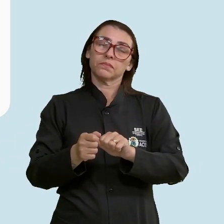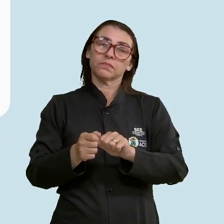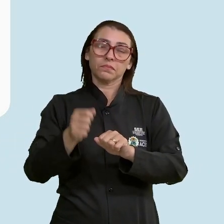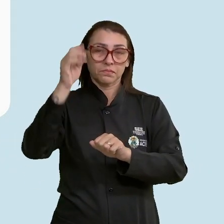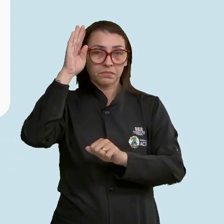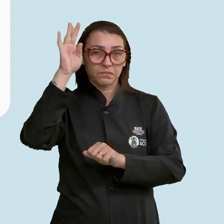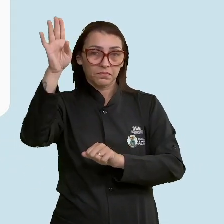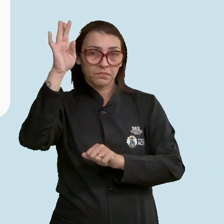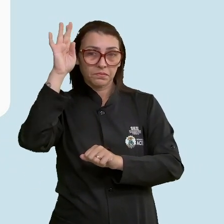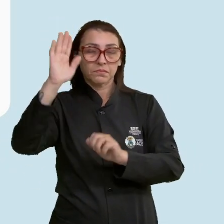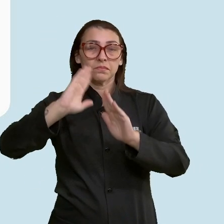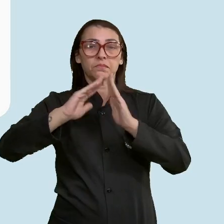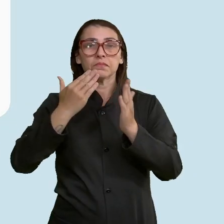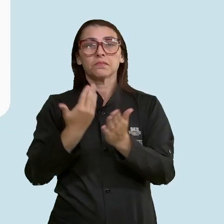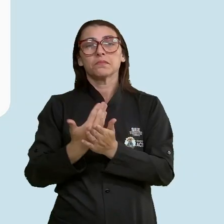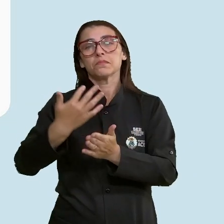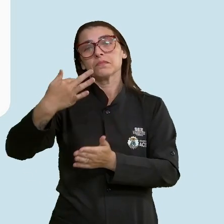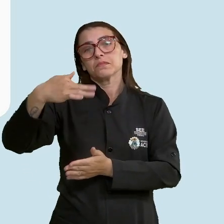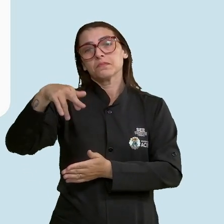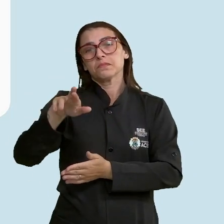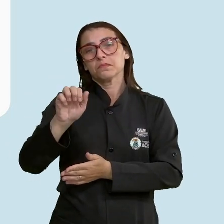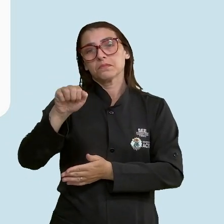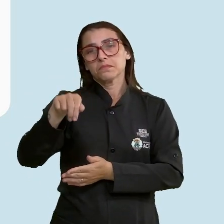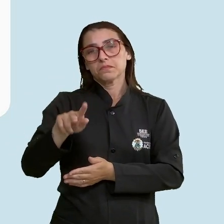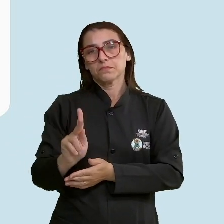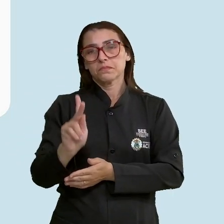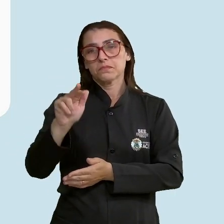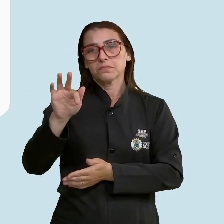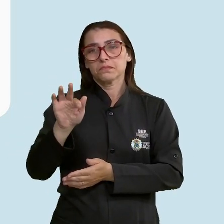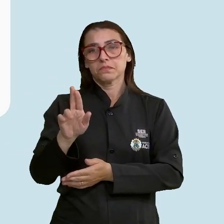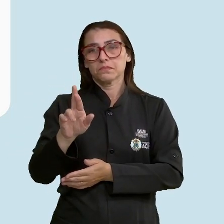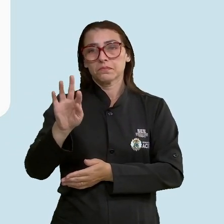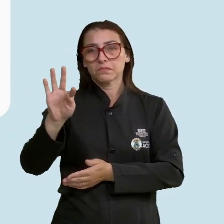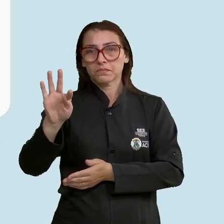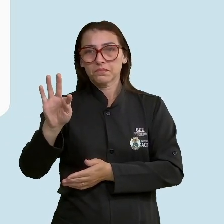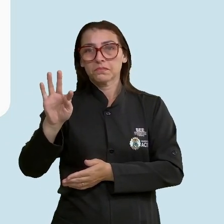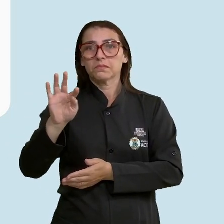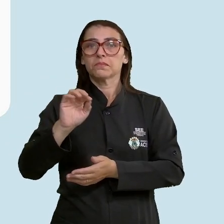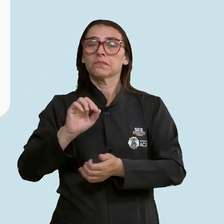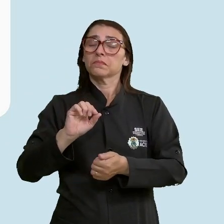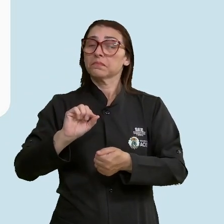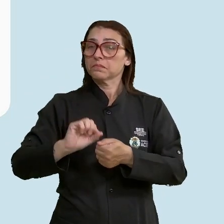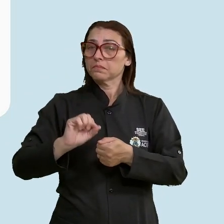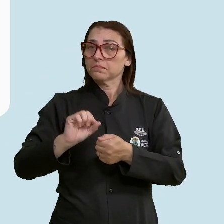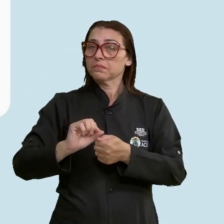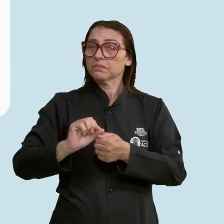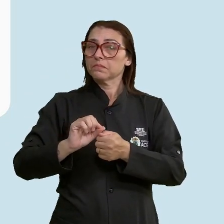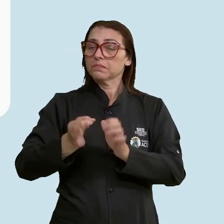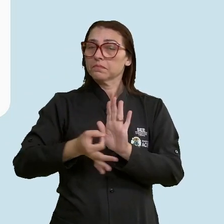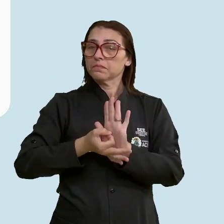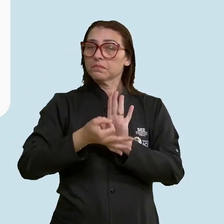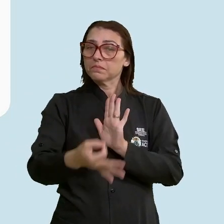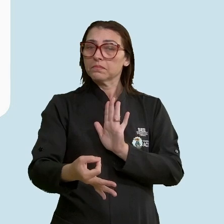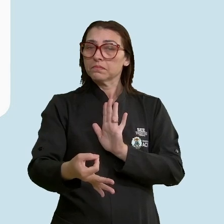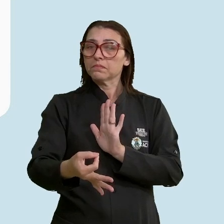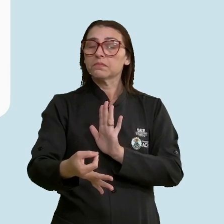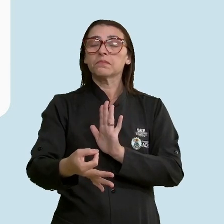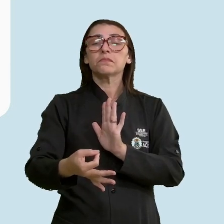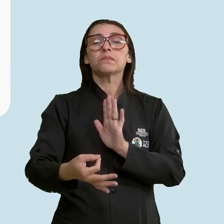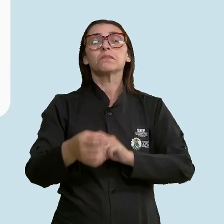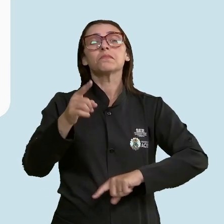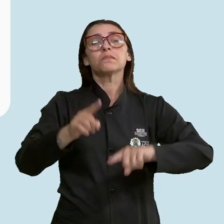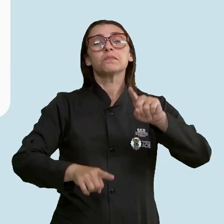escola de Frankfurt e faz uma crítica à forma como esses produtos são